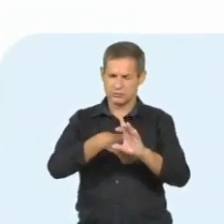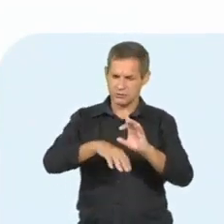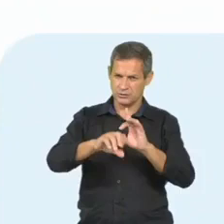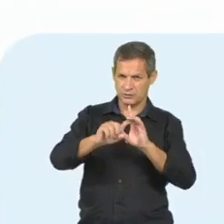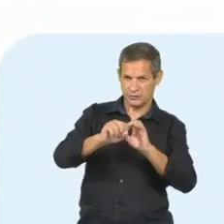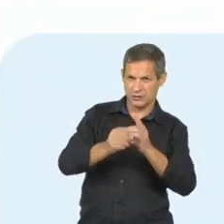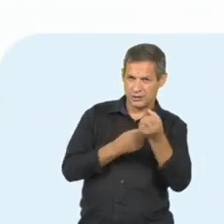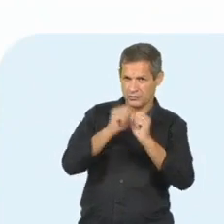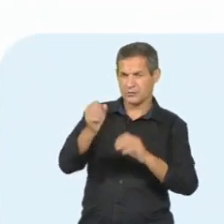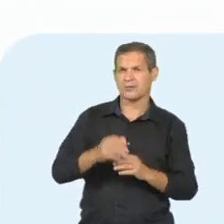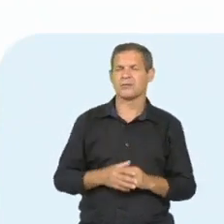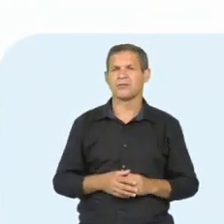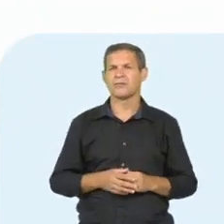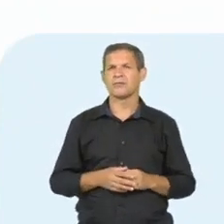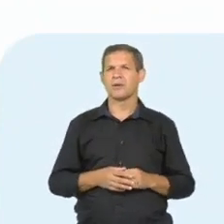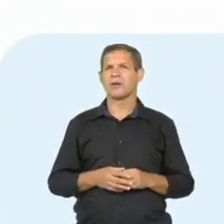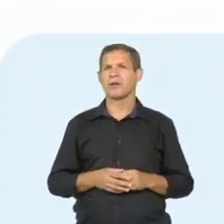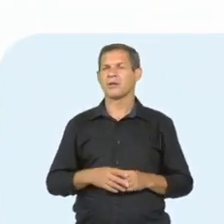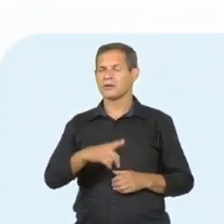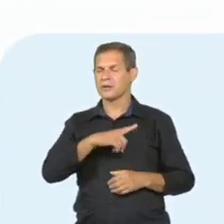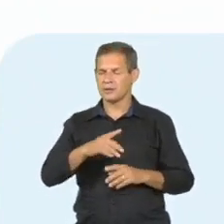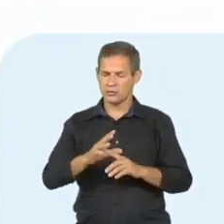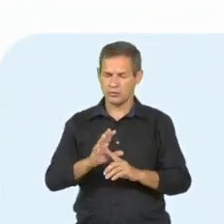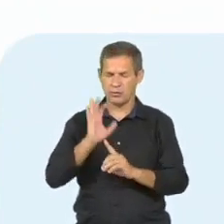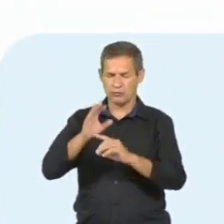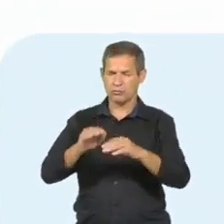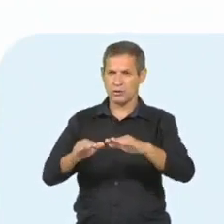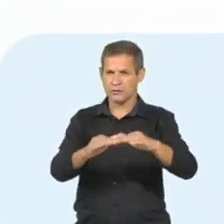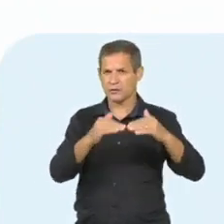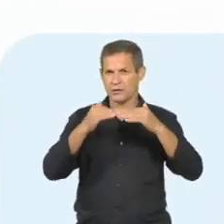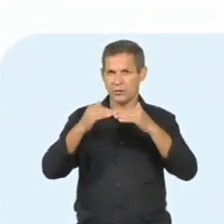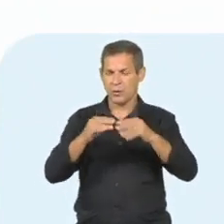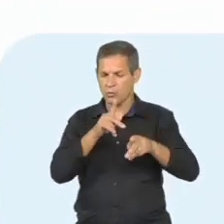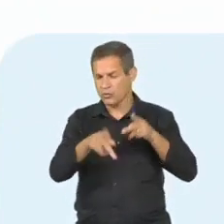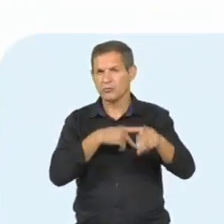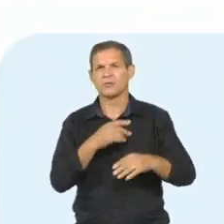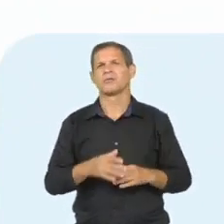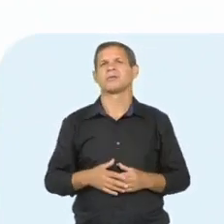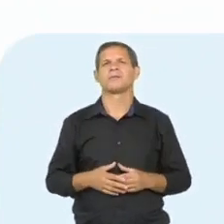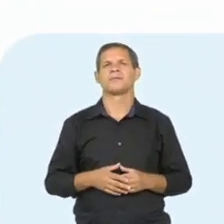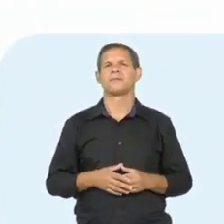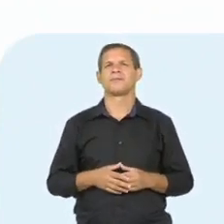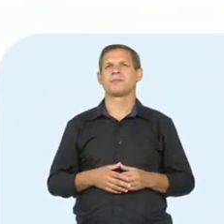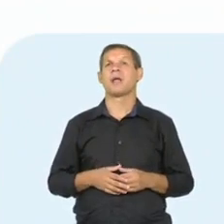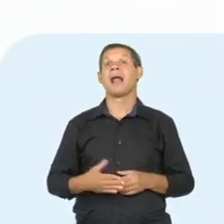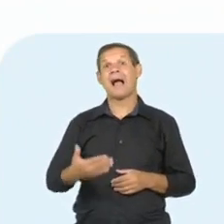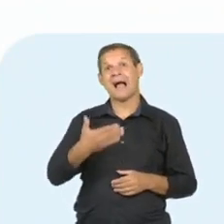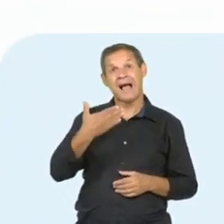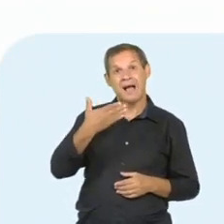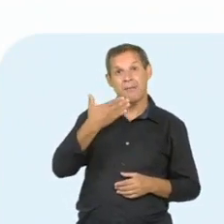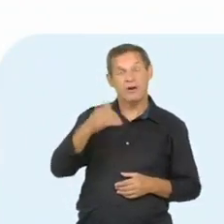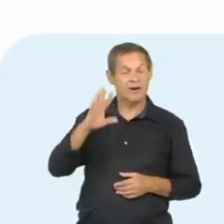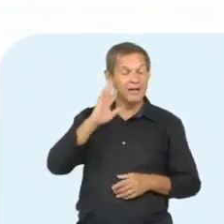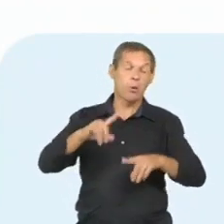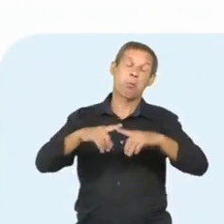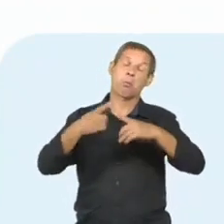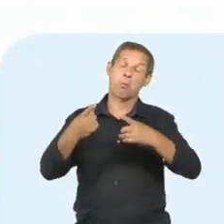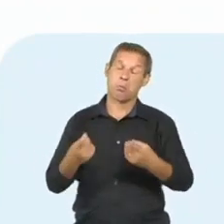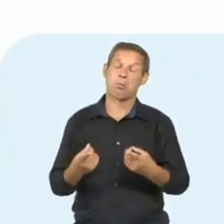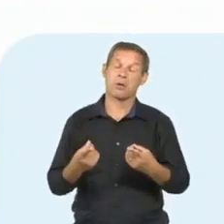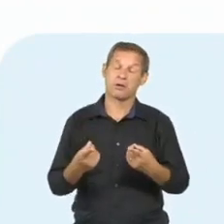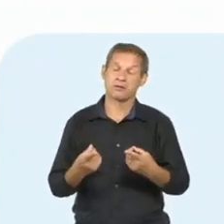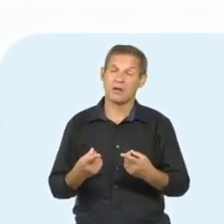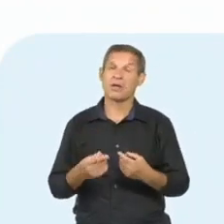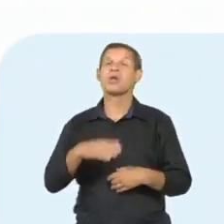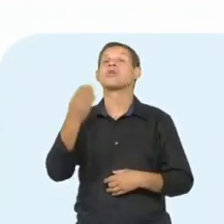sociedade industrial com tendência a um equilíbrio populacional. Beleza, mas e